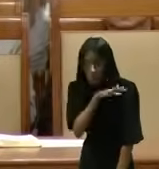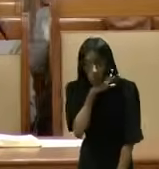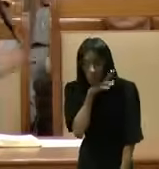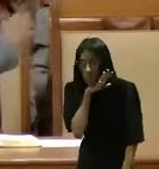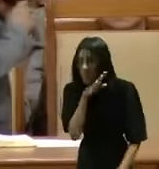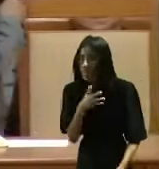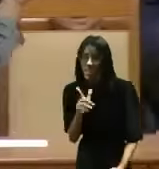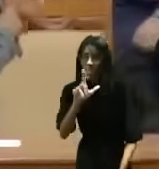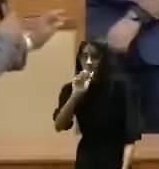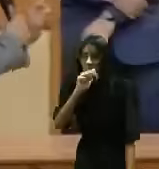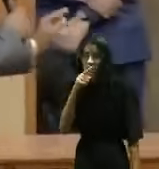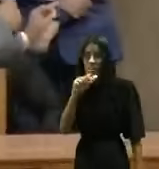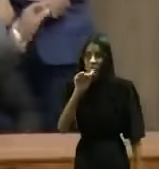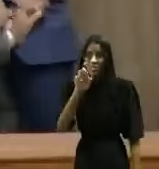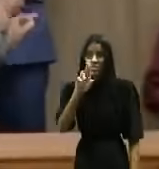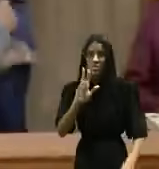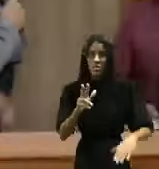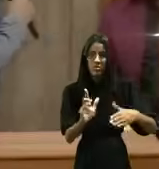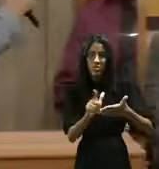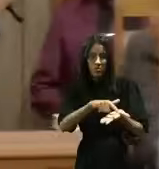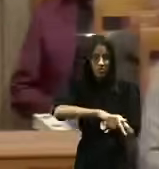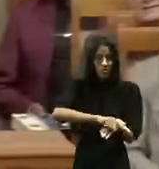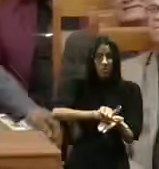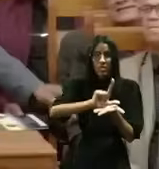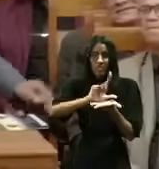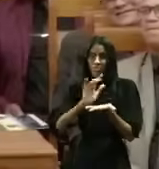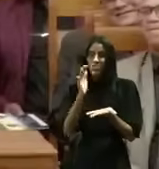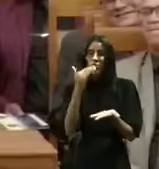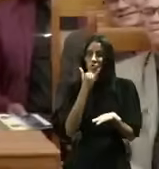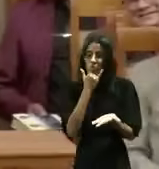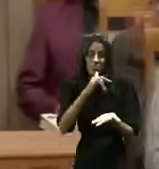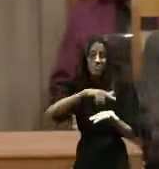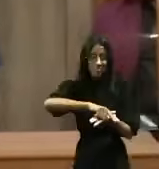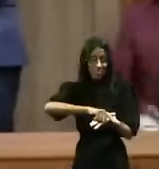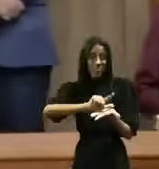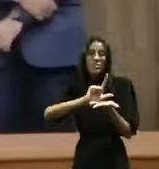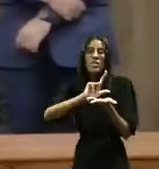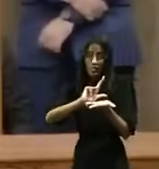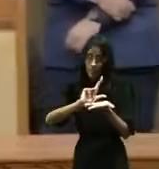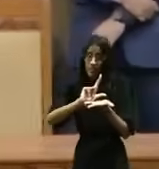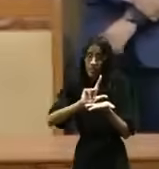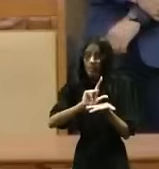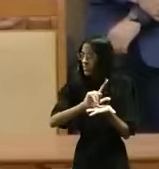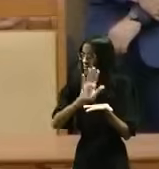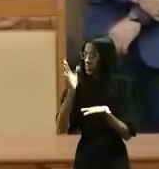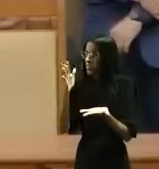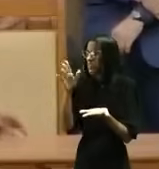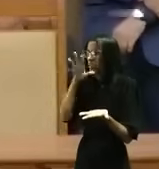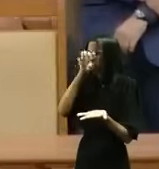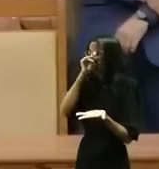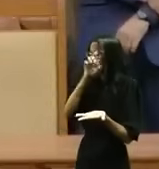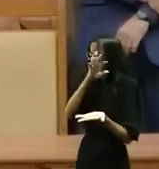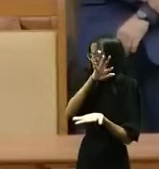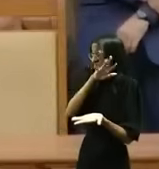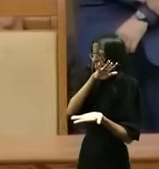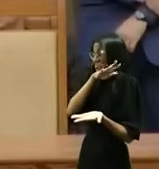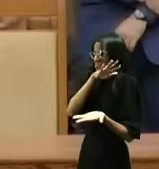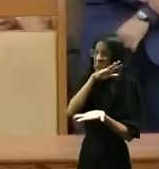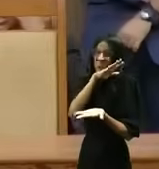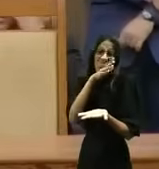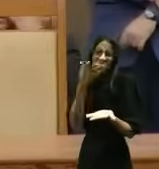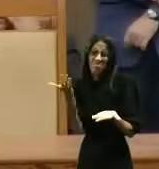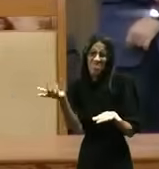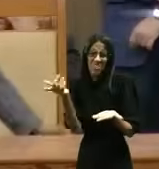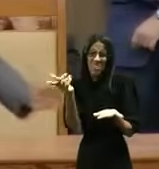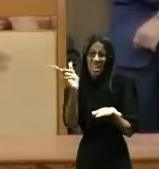questionar é só para glorificar senhor não manda tirar pedra já é de quatro